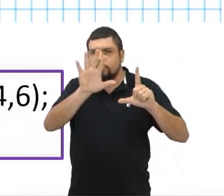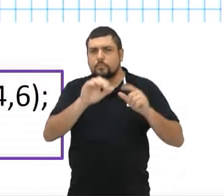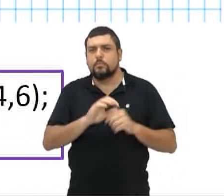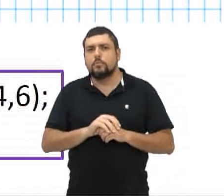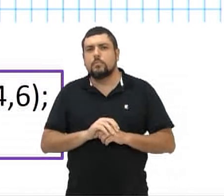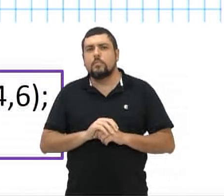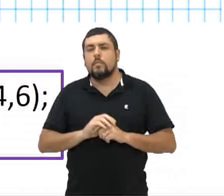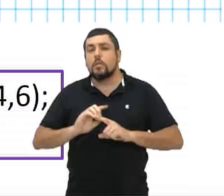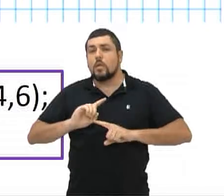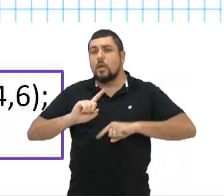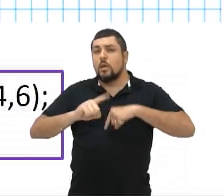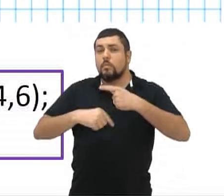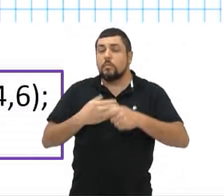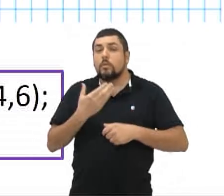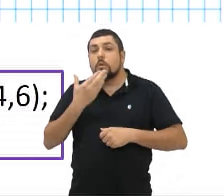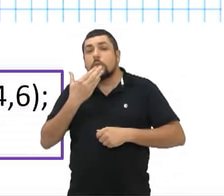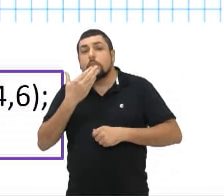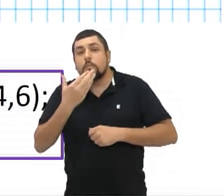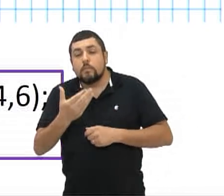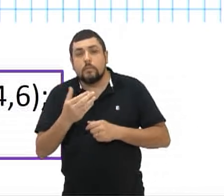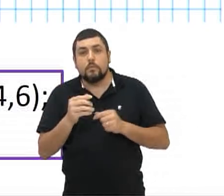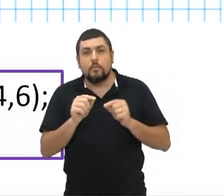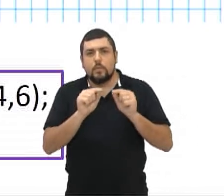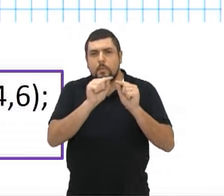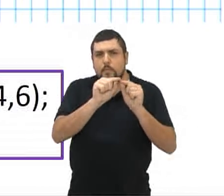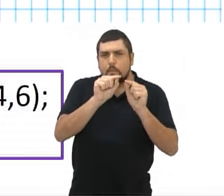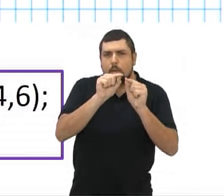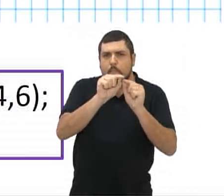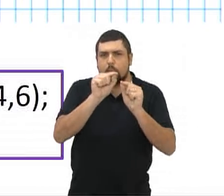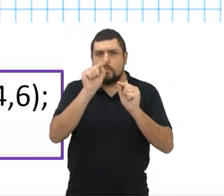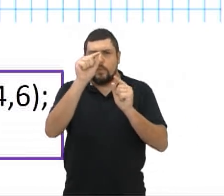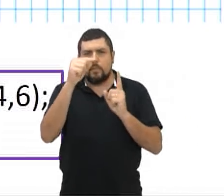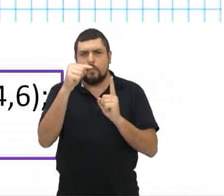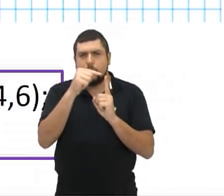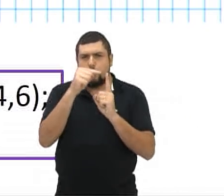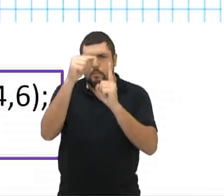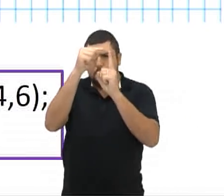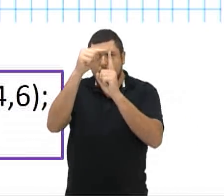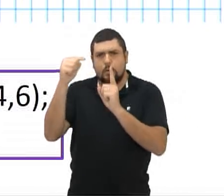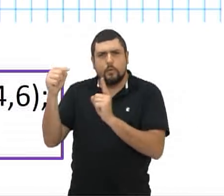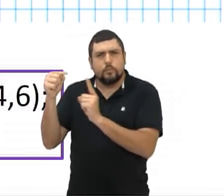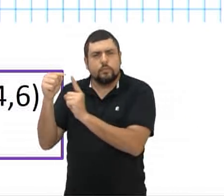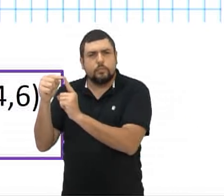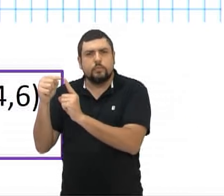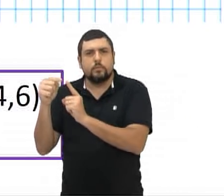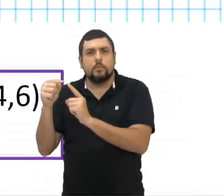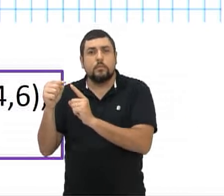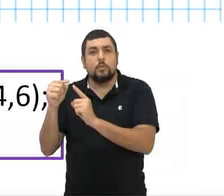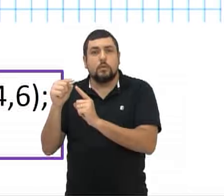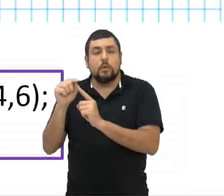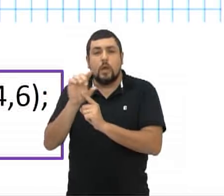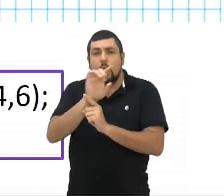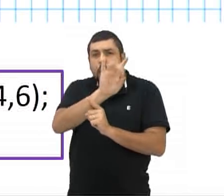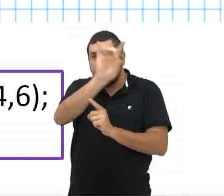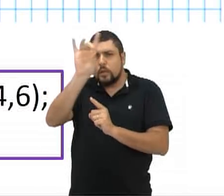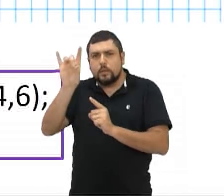que as coordenadas dos três pontos do polígono verde fosse dividido pelo número inteiro 2.